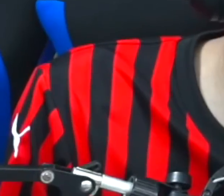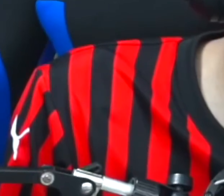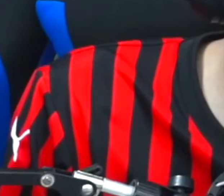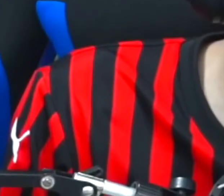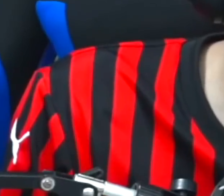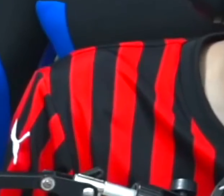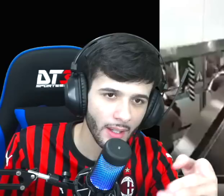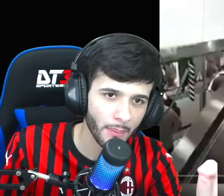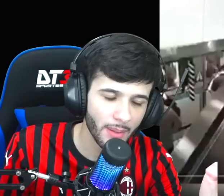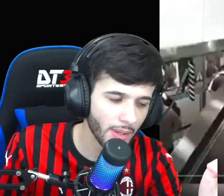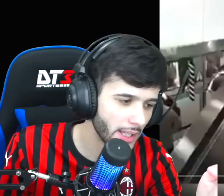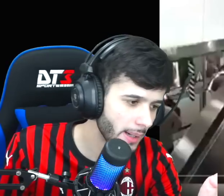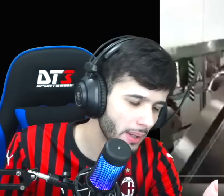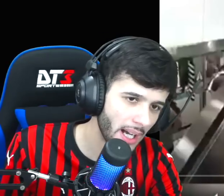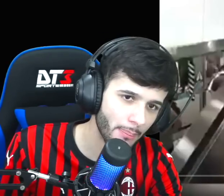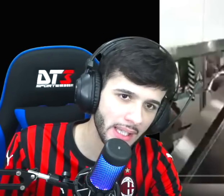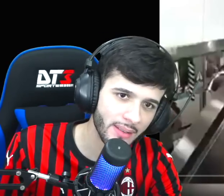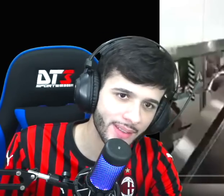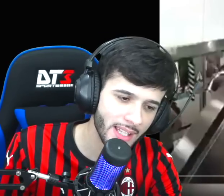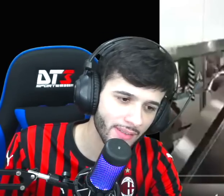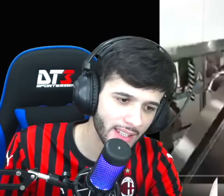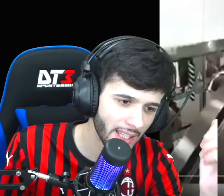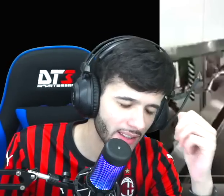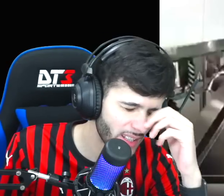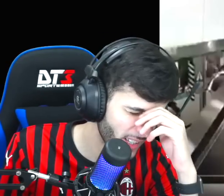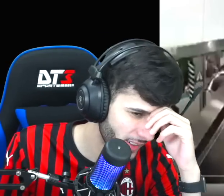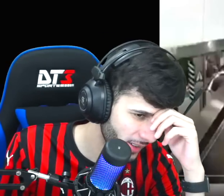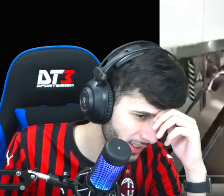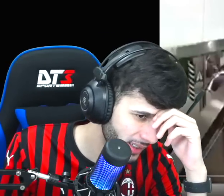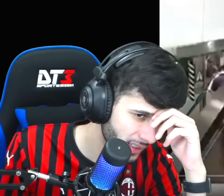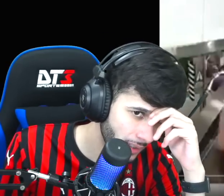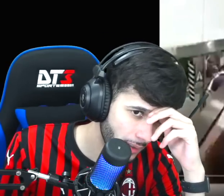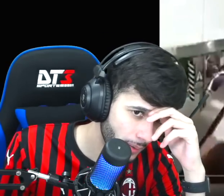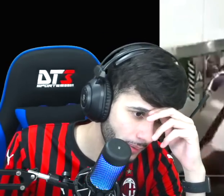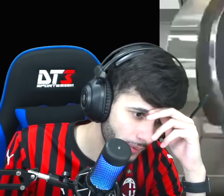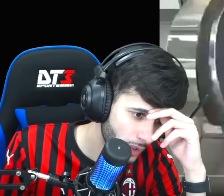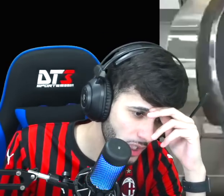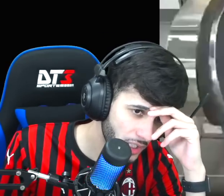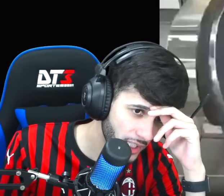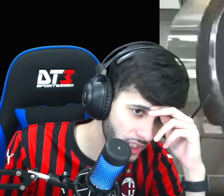eu já reagi isso aqui, velho. Mas que maldade, a mala vem e vai dar na tia, velho.